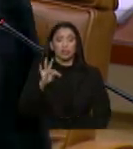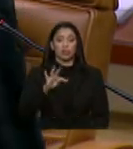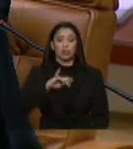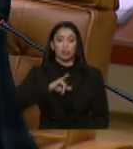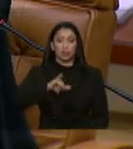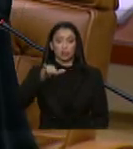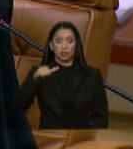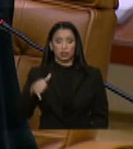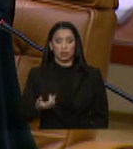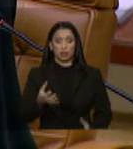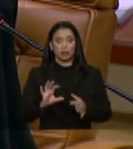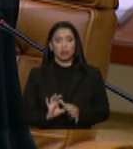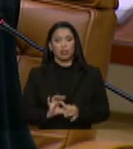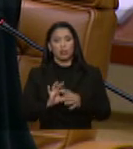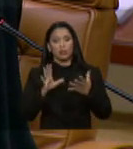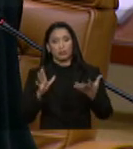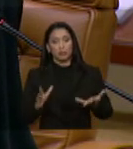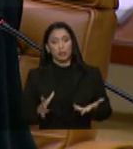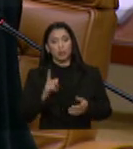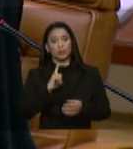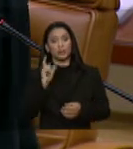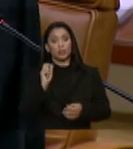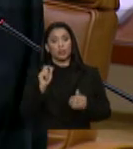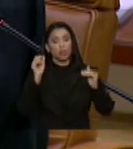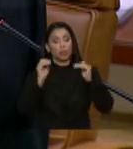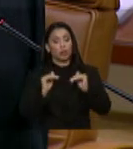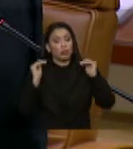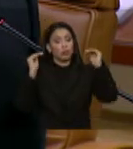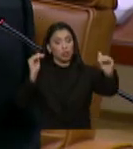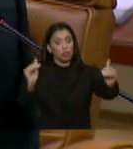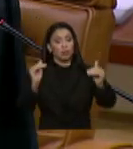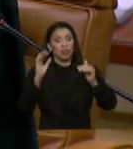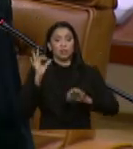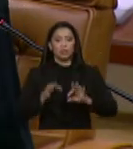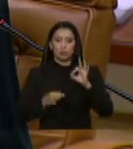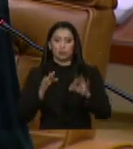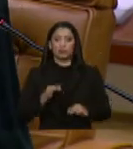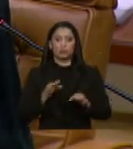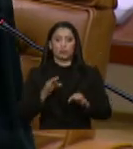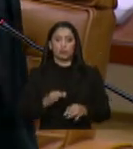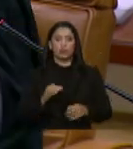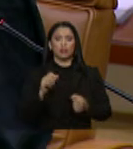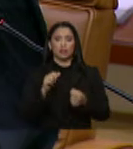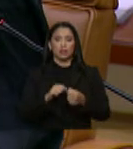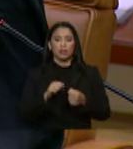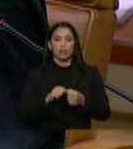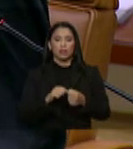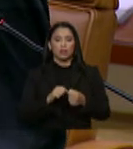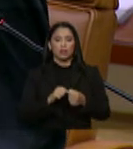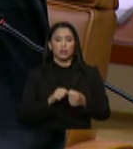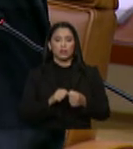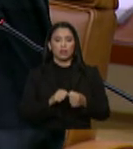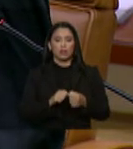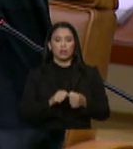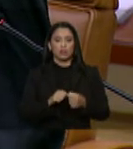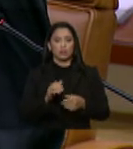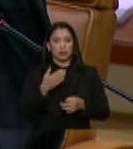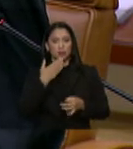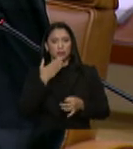é de permitir em alguns casos que autoridade judiciário faça a requisição é a determinação direta